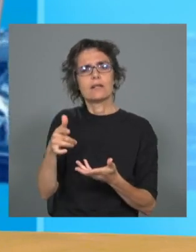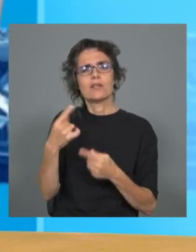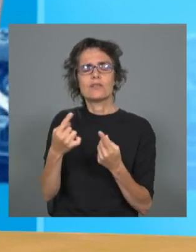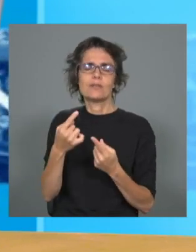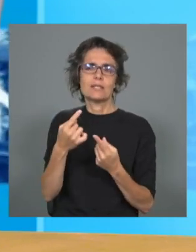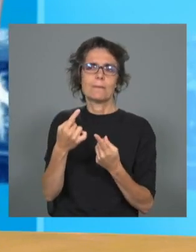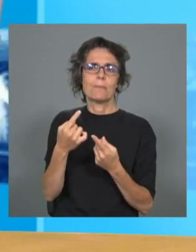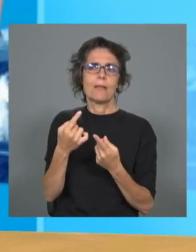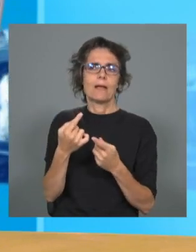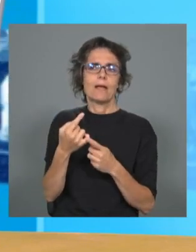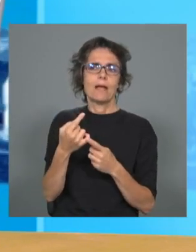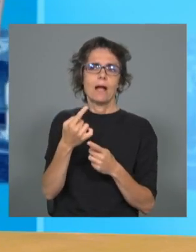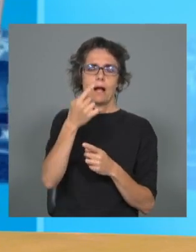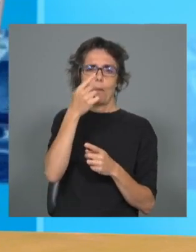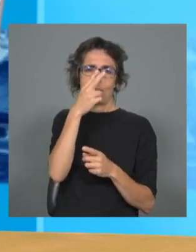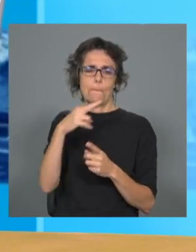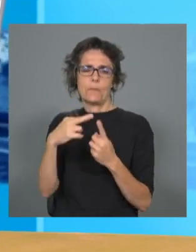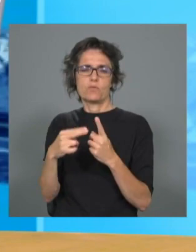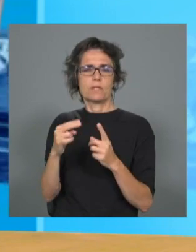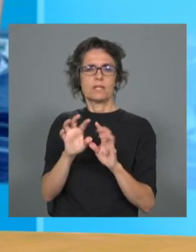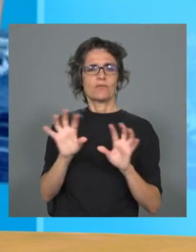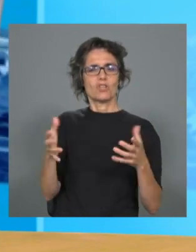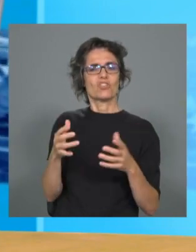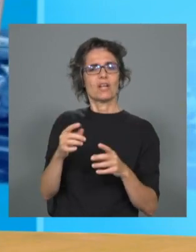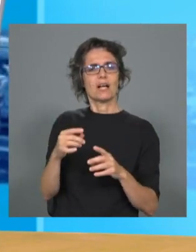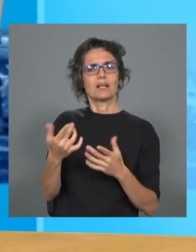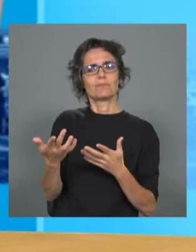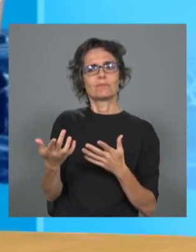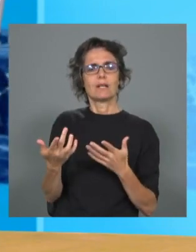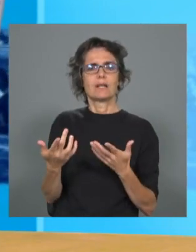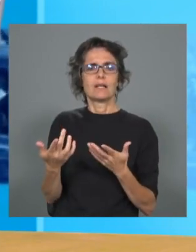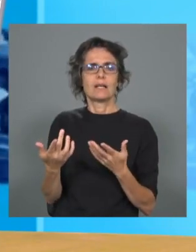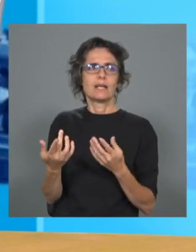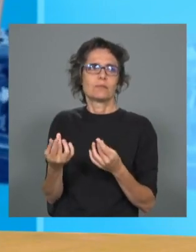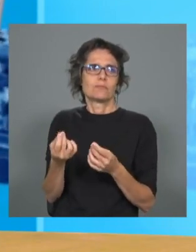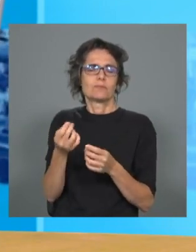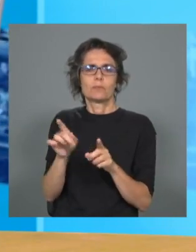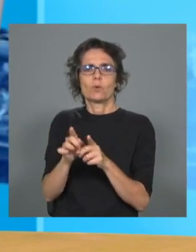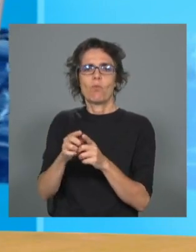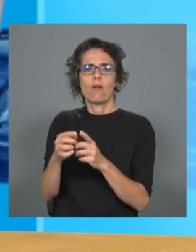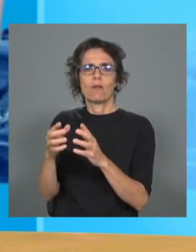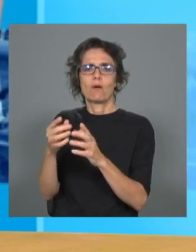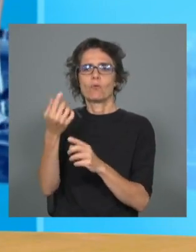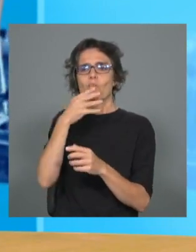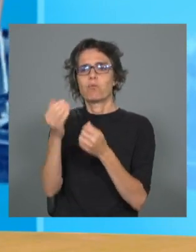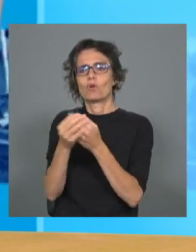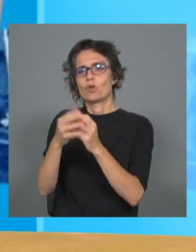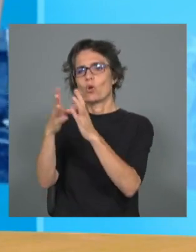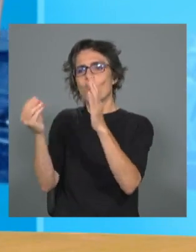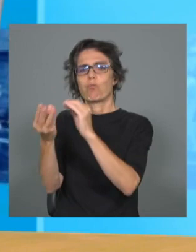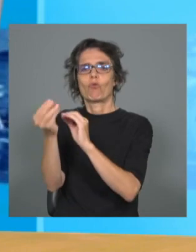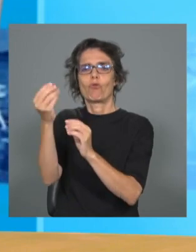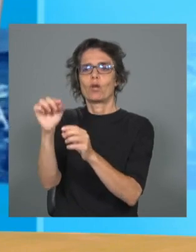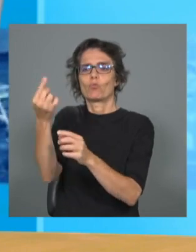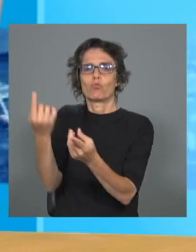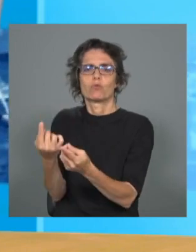este enviesamento na nossa percepção, que é entender, e muitas vezes nos referimos às pessoas mais velhas como um grupo, como se ele